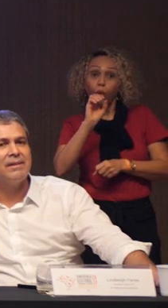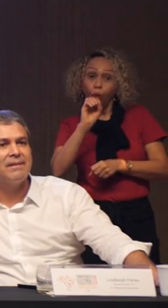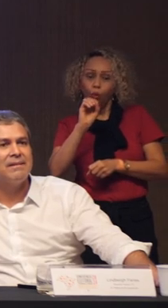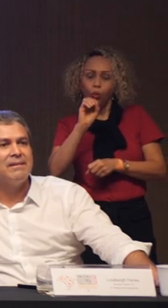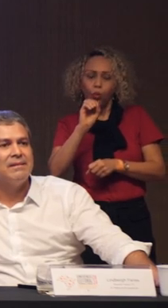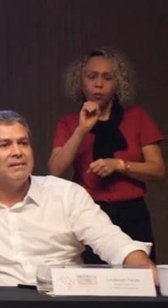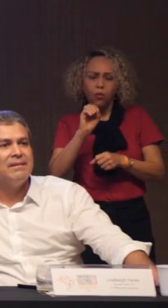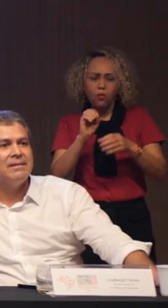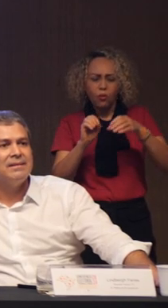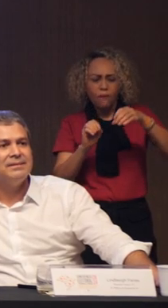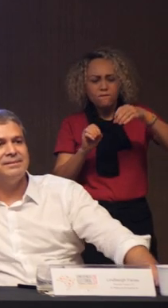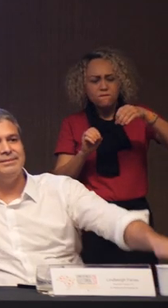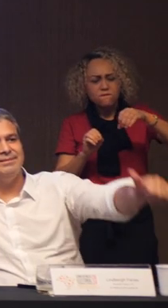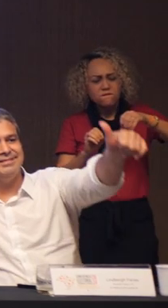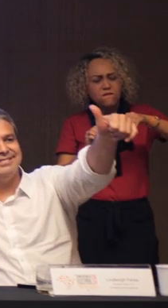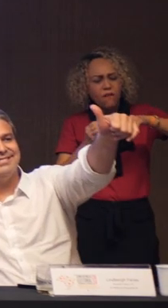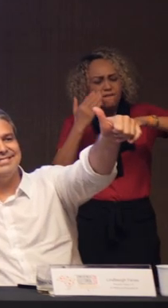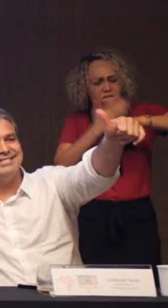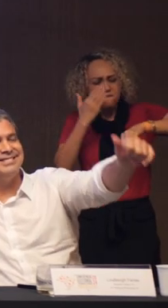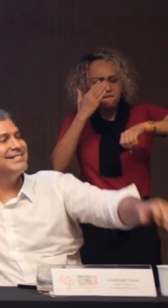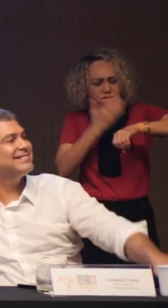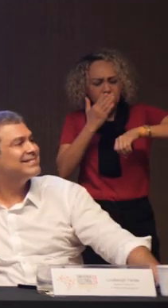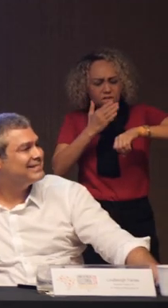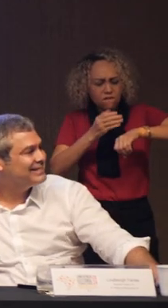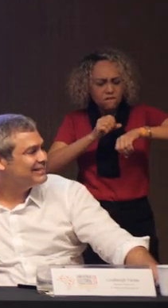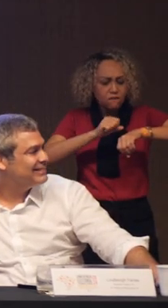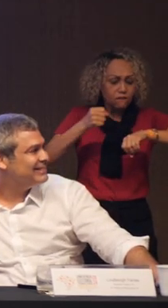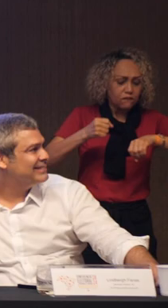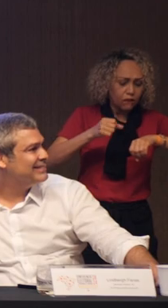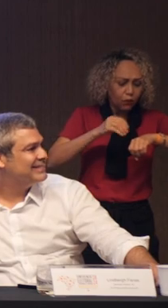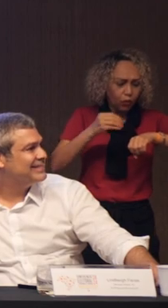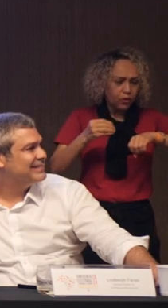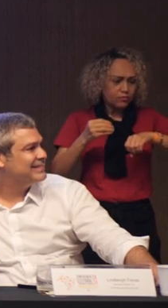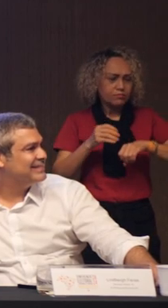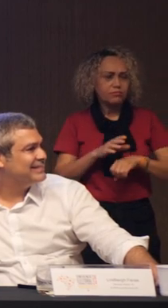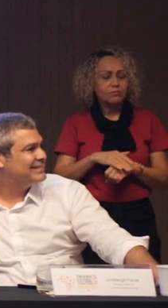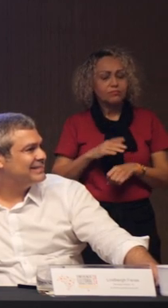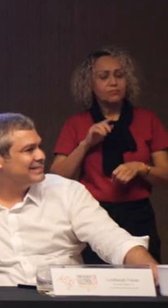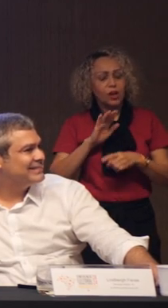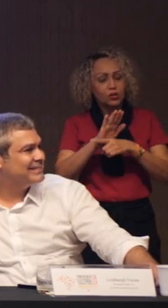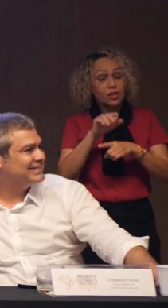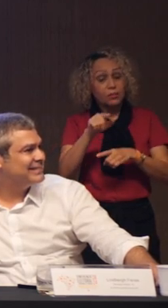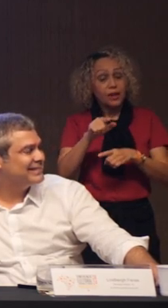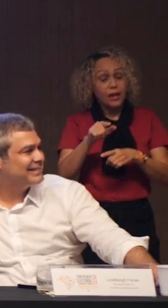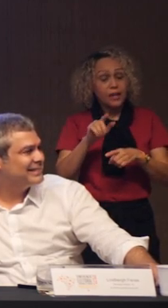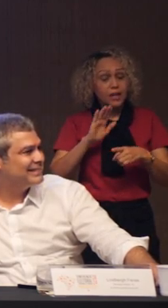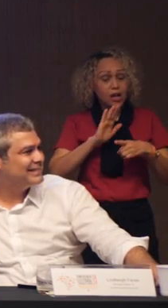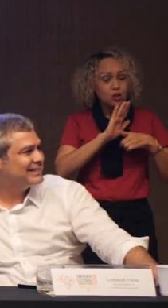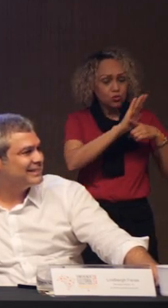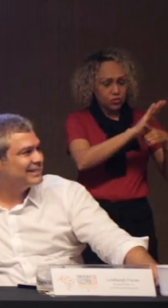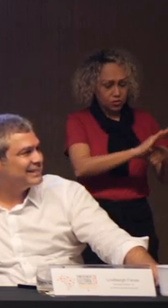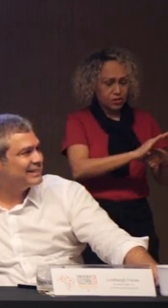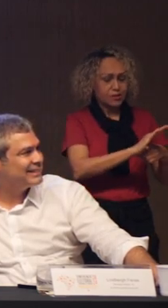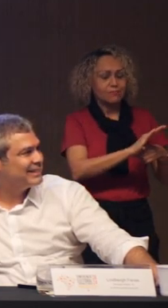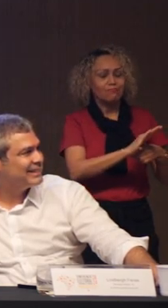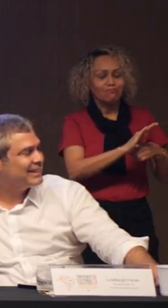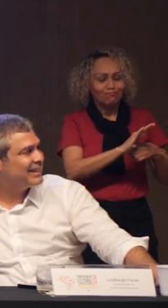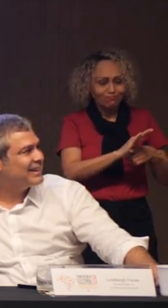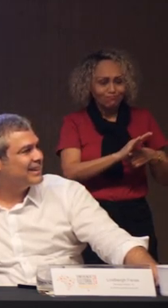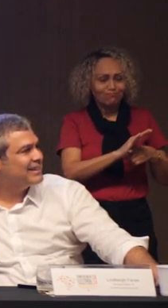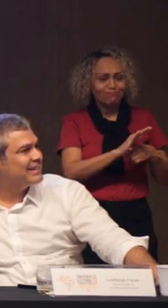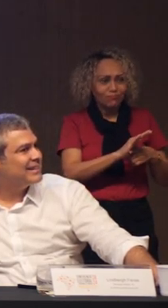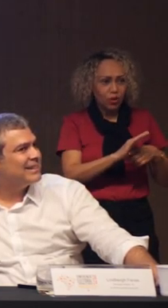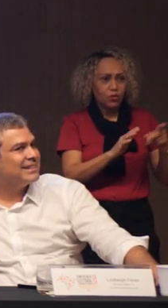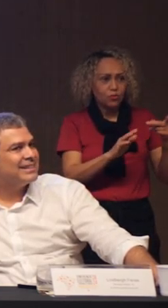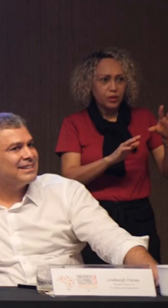da bancada. E a outra coisa que eu, depois, mais tarde, eu vim trabalhar no Congresso Nacional 4 anos pelo movimento social, por meio